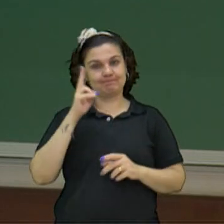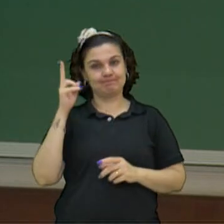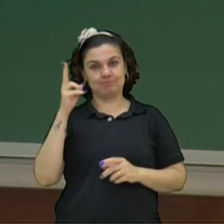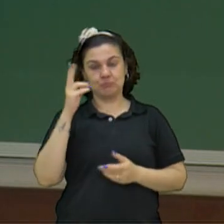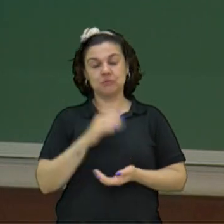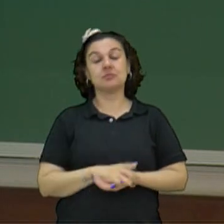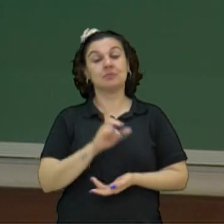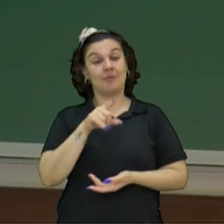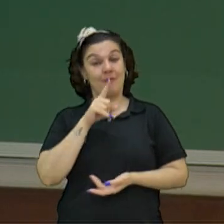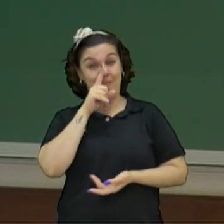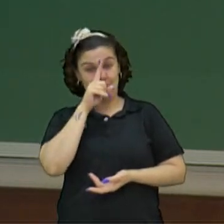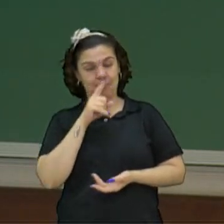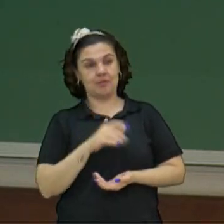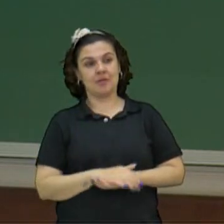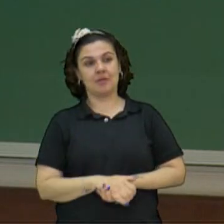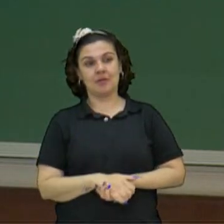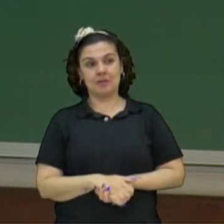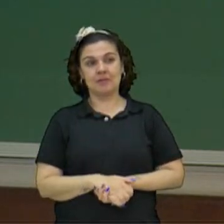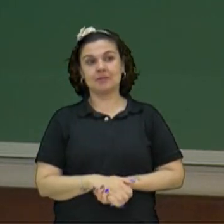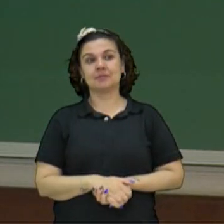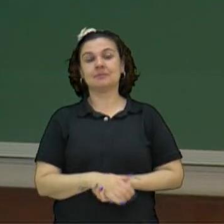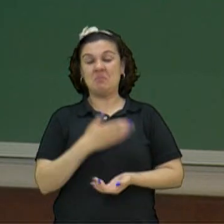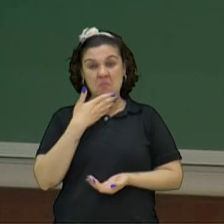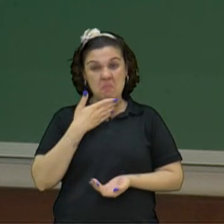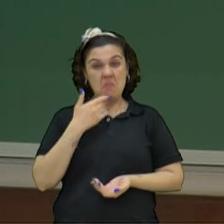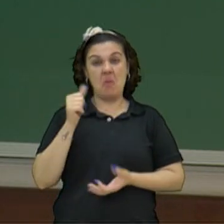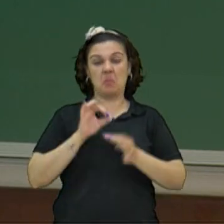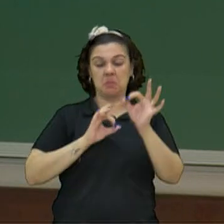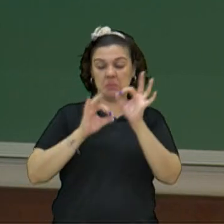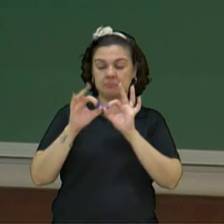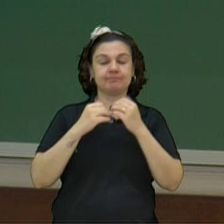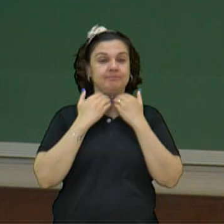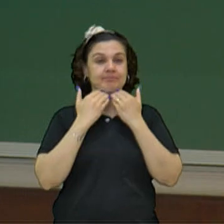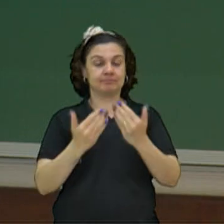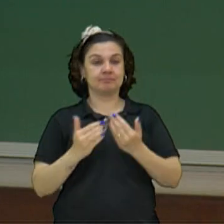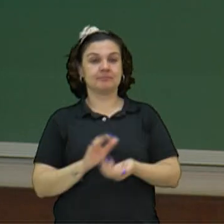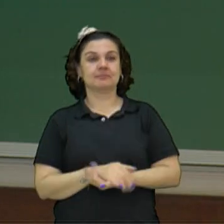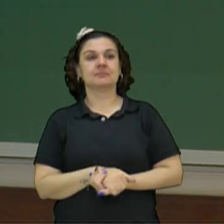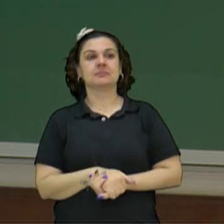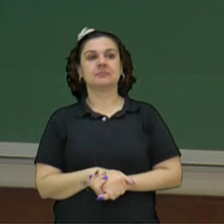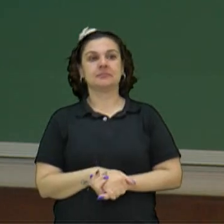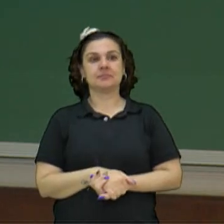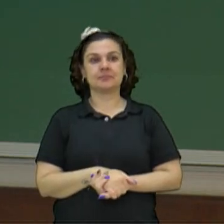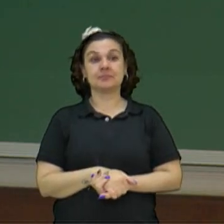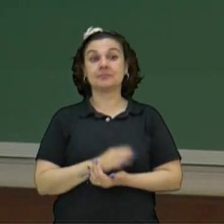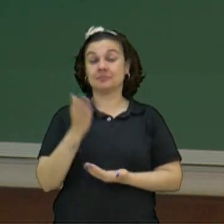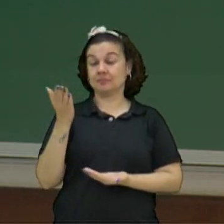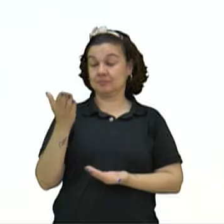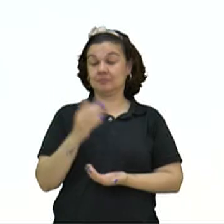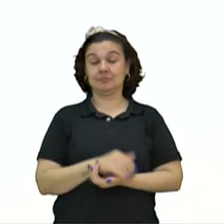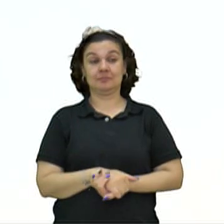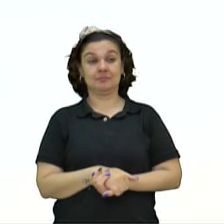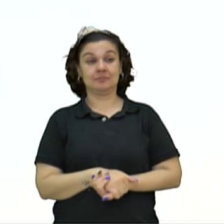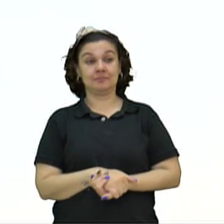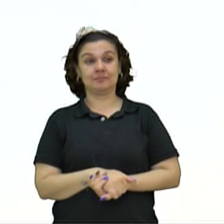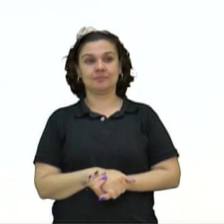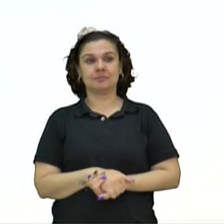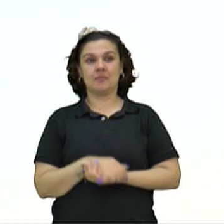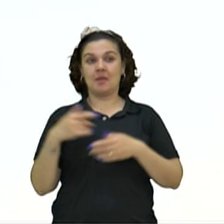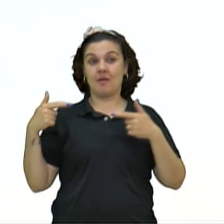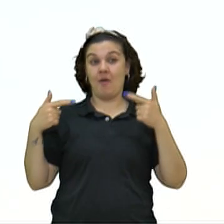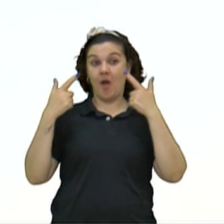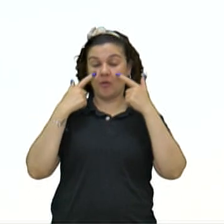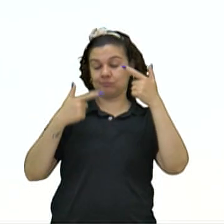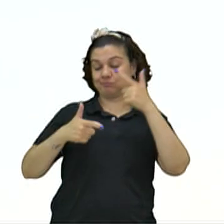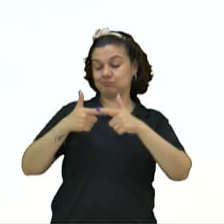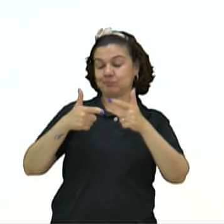pessoa corre um risco grande, por melhor que seja este economista, tá bom? Guerra comercial entre